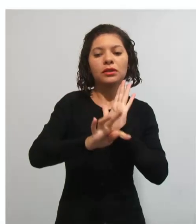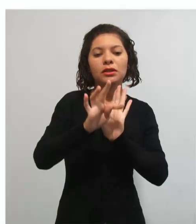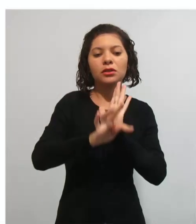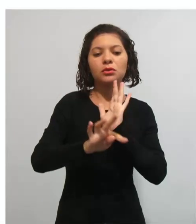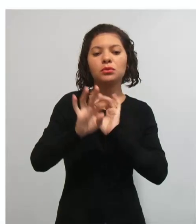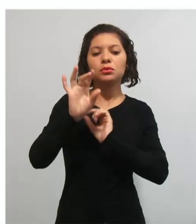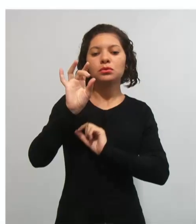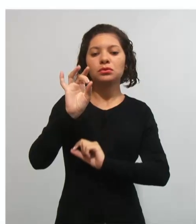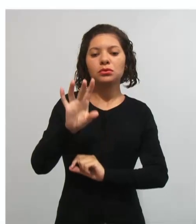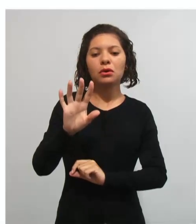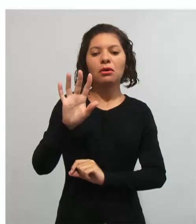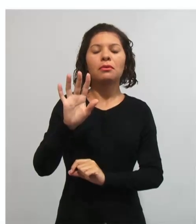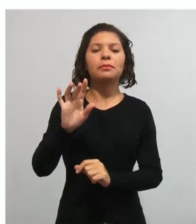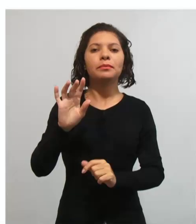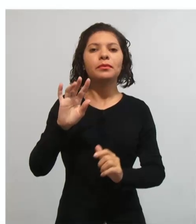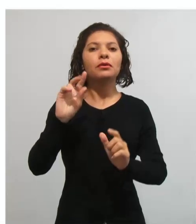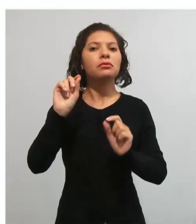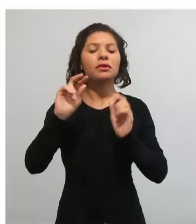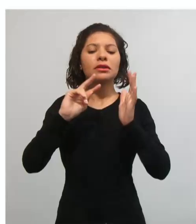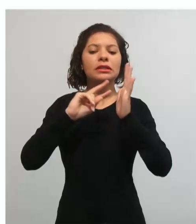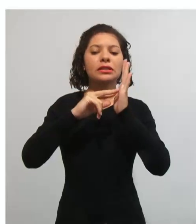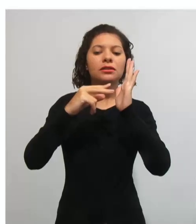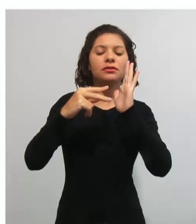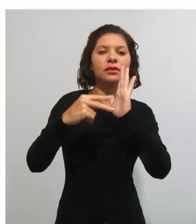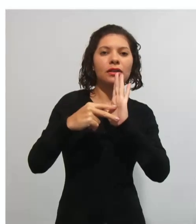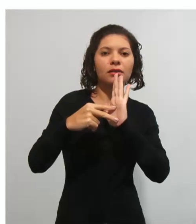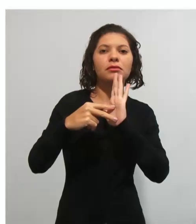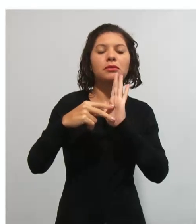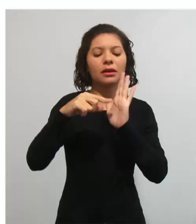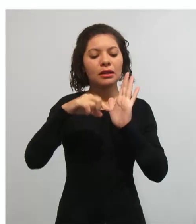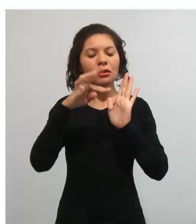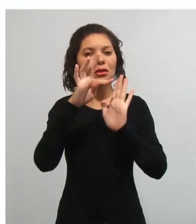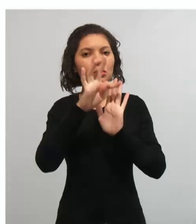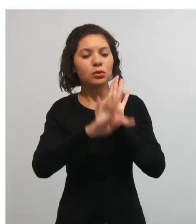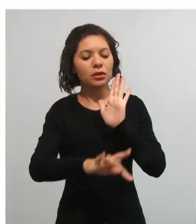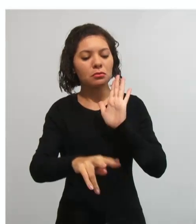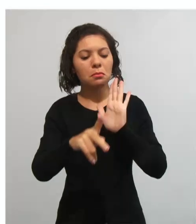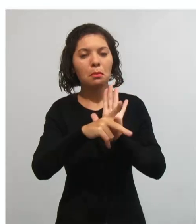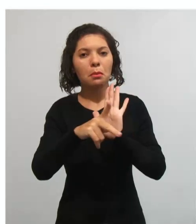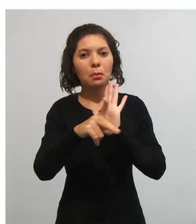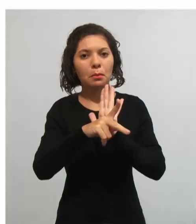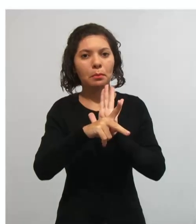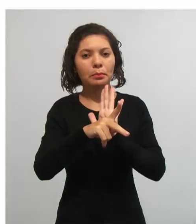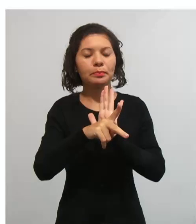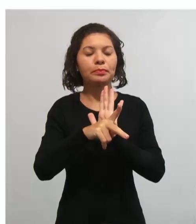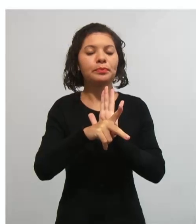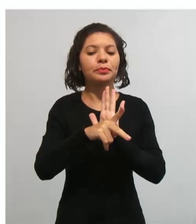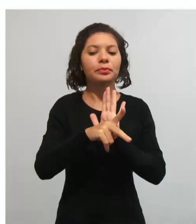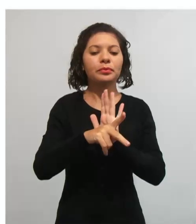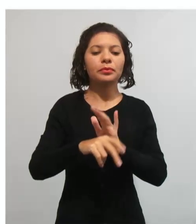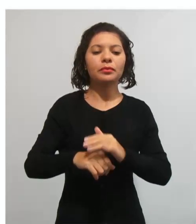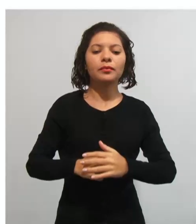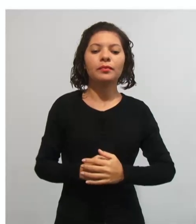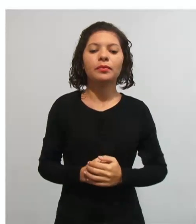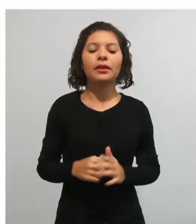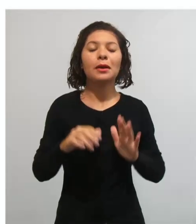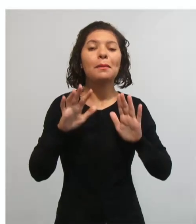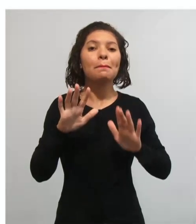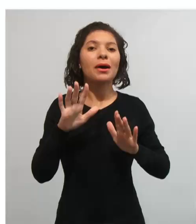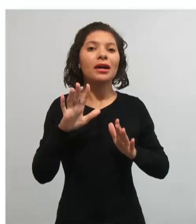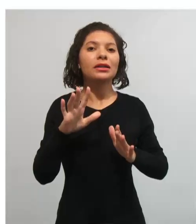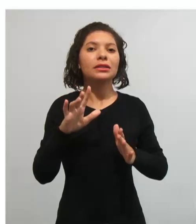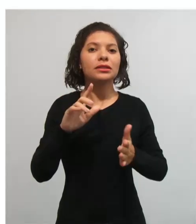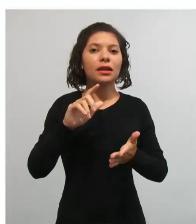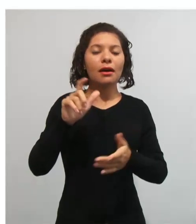mera decodificação e apreensão de um sentido que já está nele, quando, na verdade, é